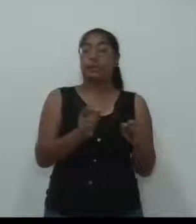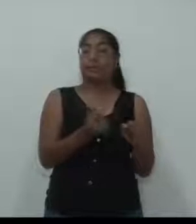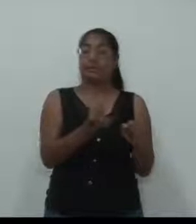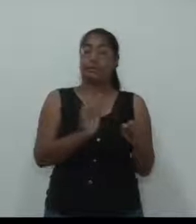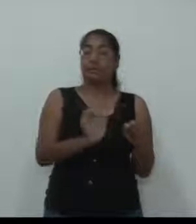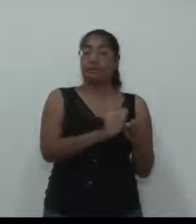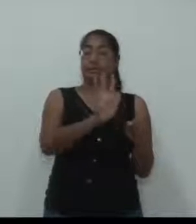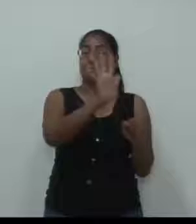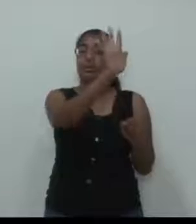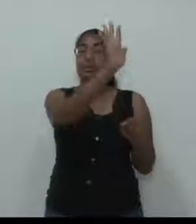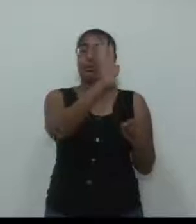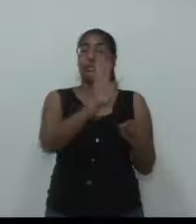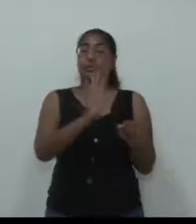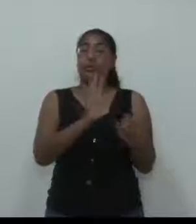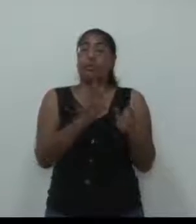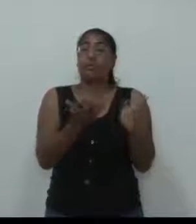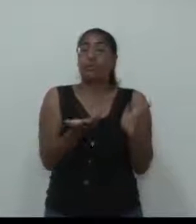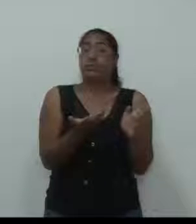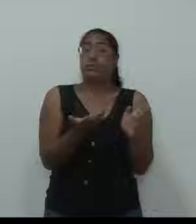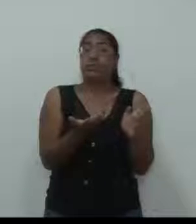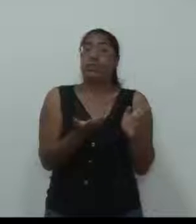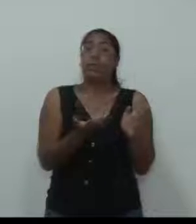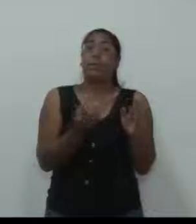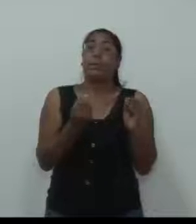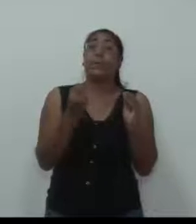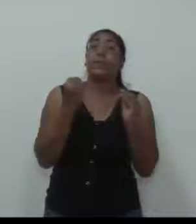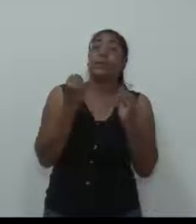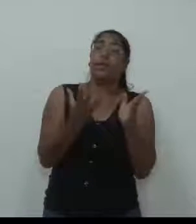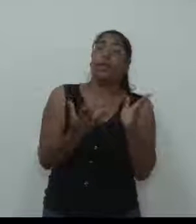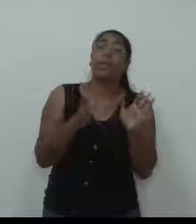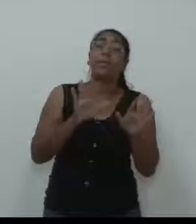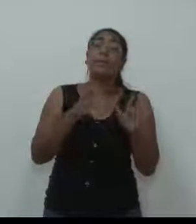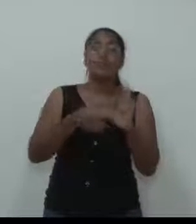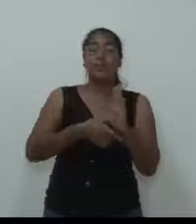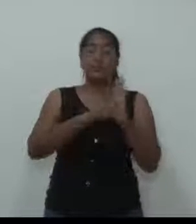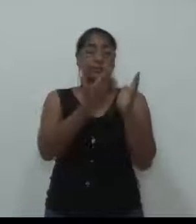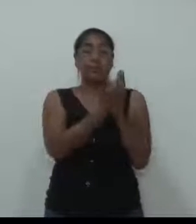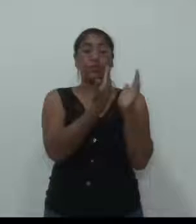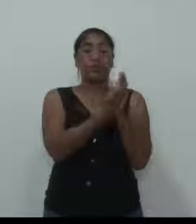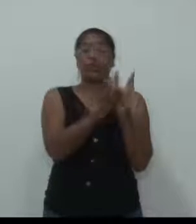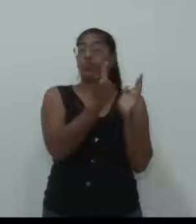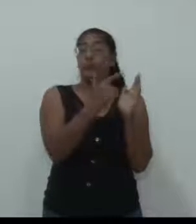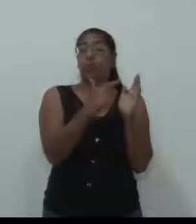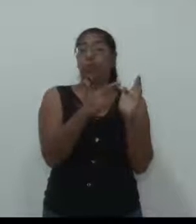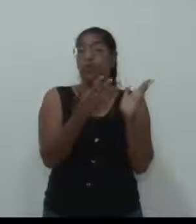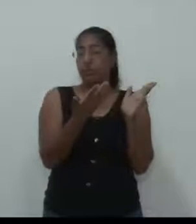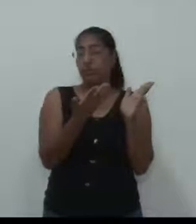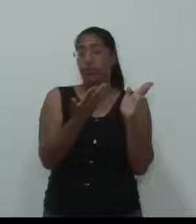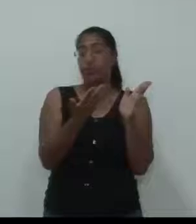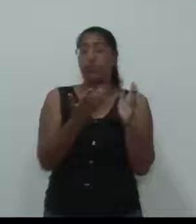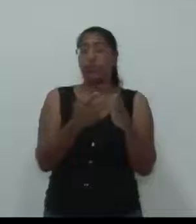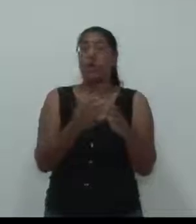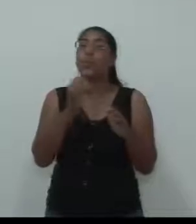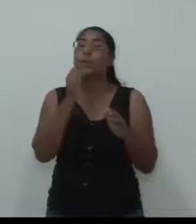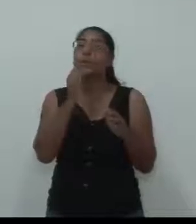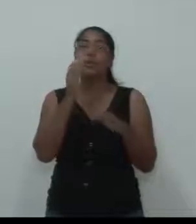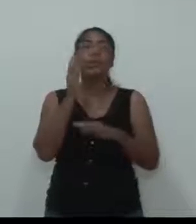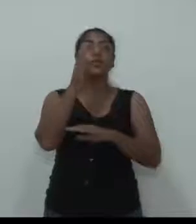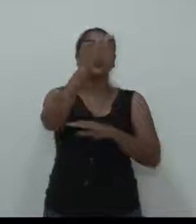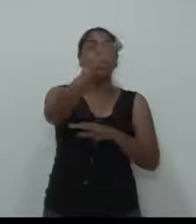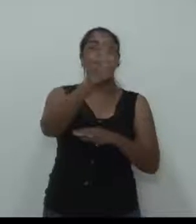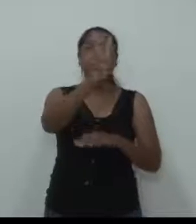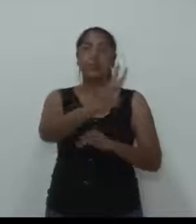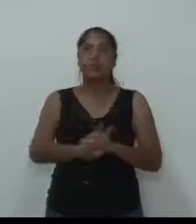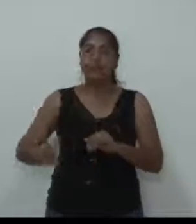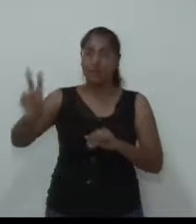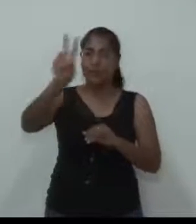não é passível de solução, e a gente não tem, por exemplo, estudo concreto? Exemplo prático, é só sair para Valinhos ali,